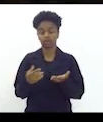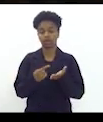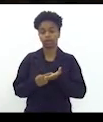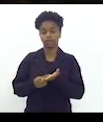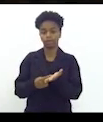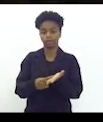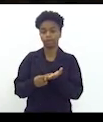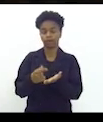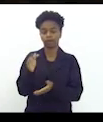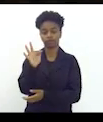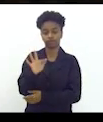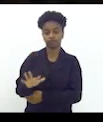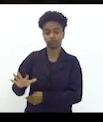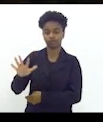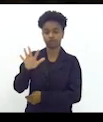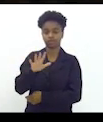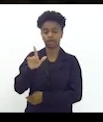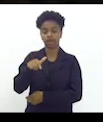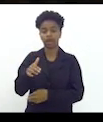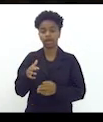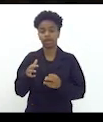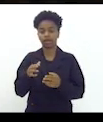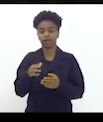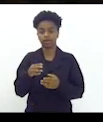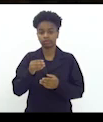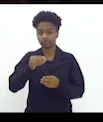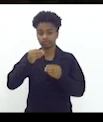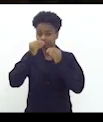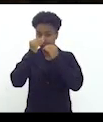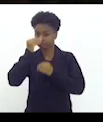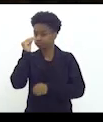Federativo é desrespeitado